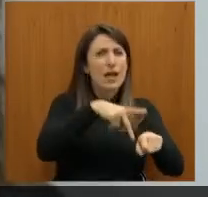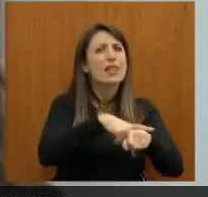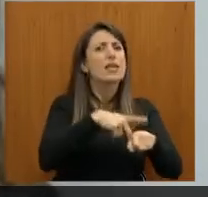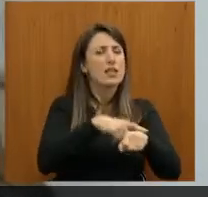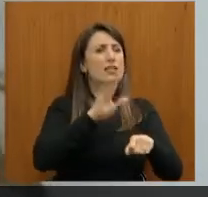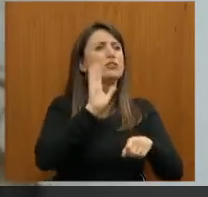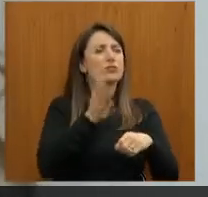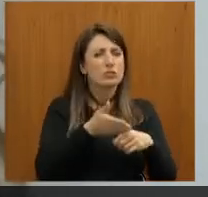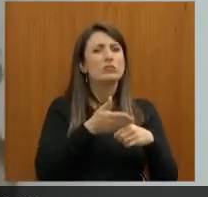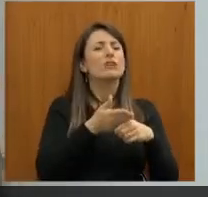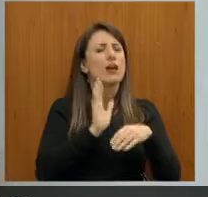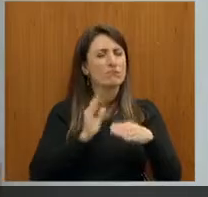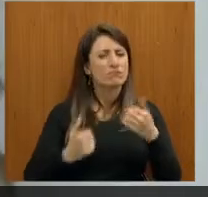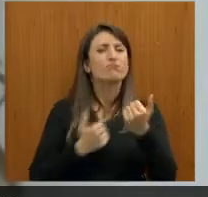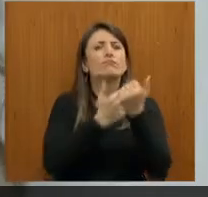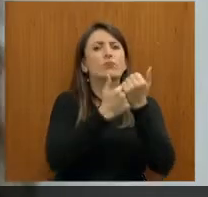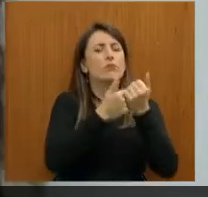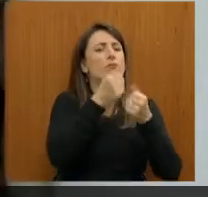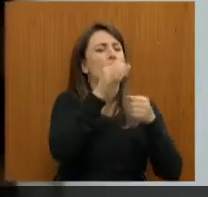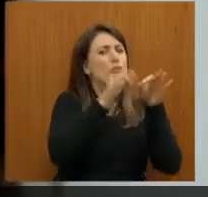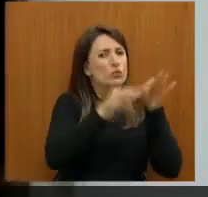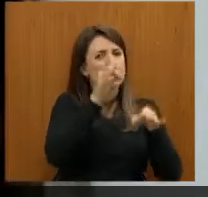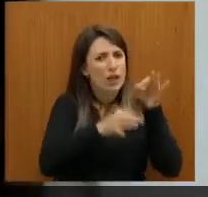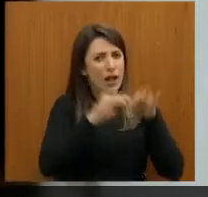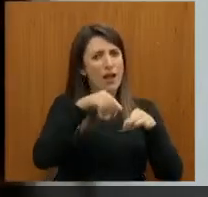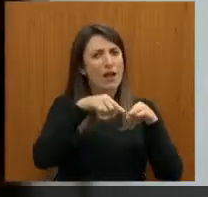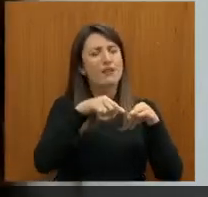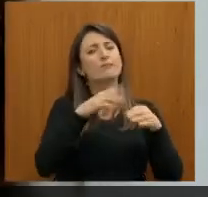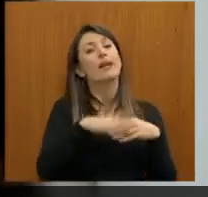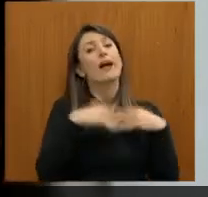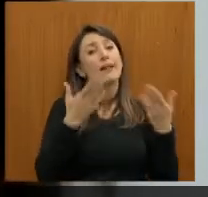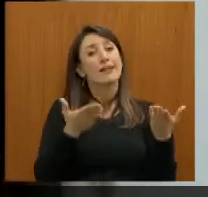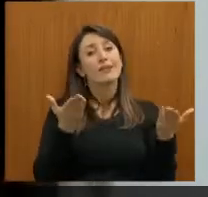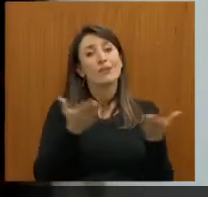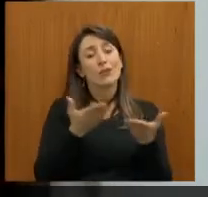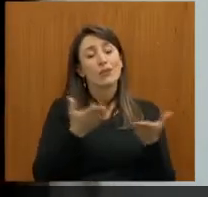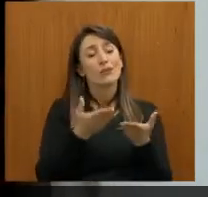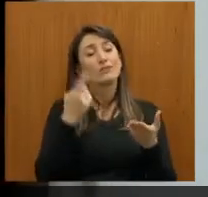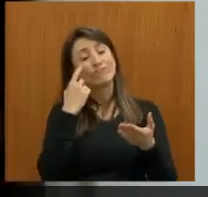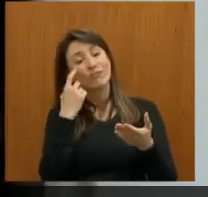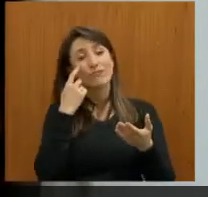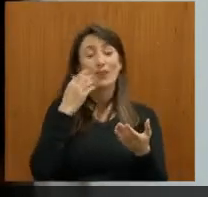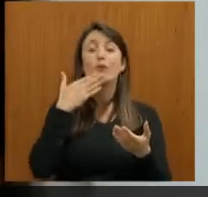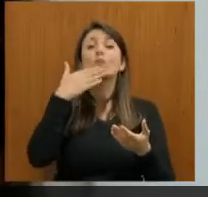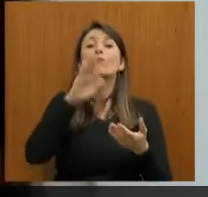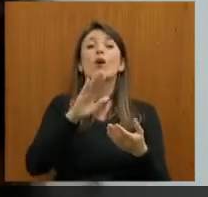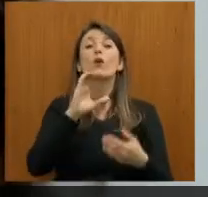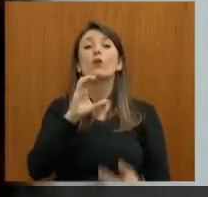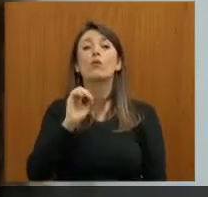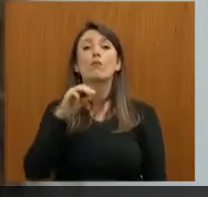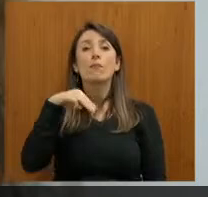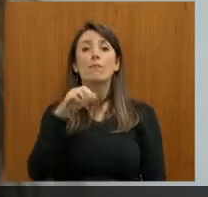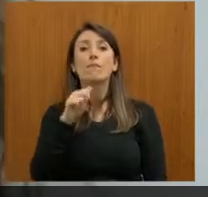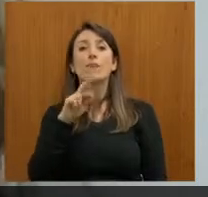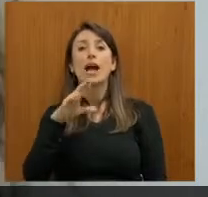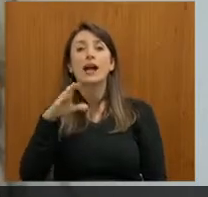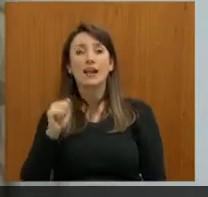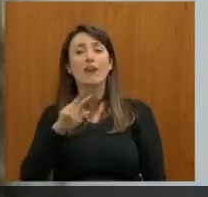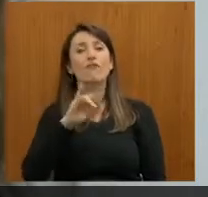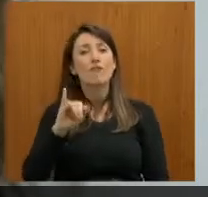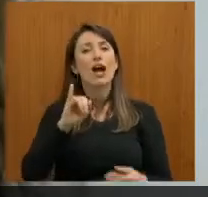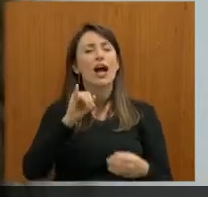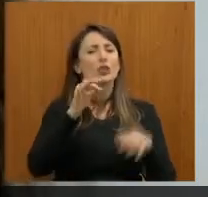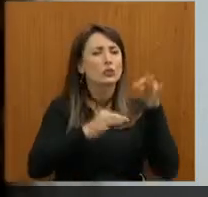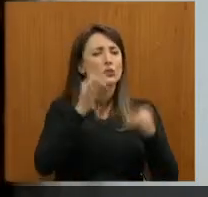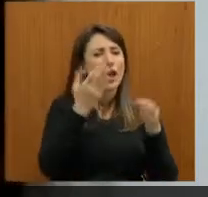tribunal né para para ser julgado em qualquer marca que vai julgar o caso dela porque eles residiam